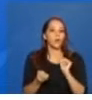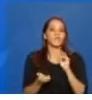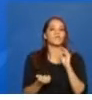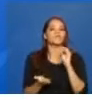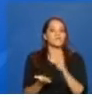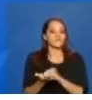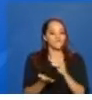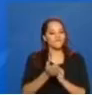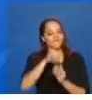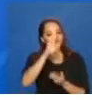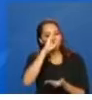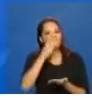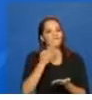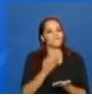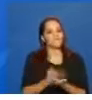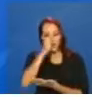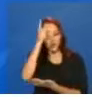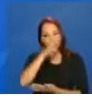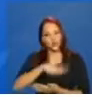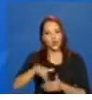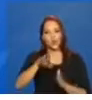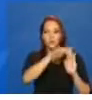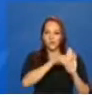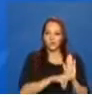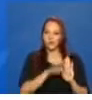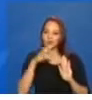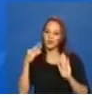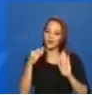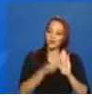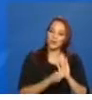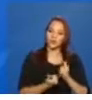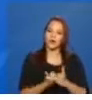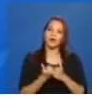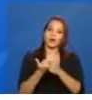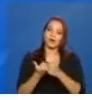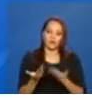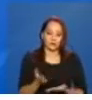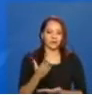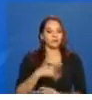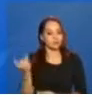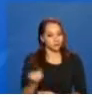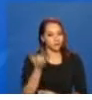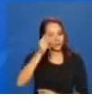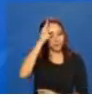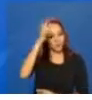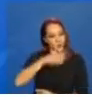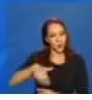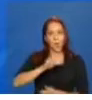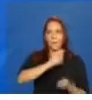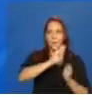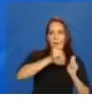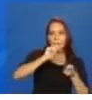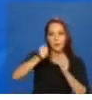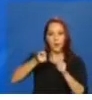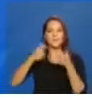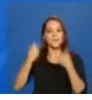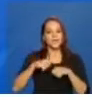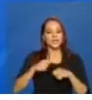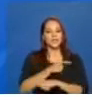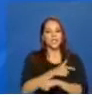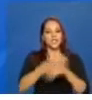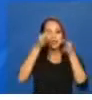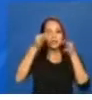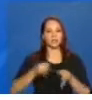de credibilidade de todo o programa, de todo o auxílio. Então, é essencial que todos os pagamentos sejam feitos de forma